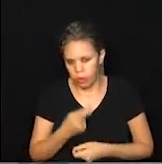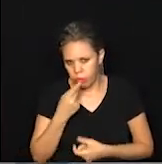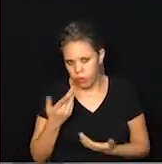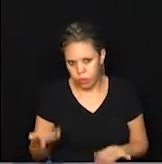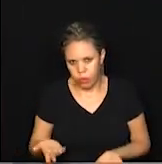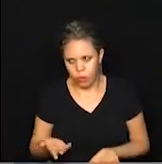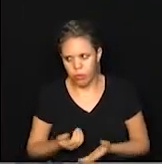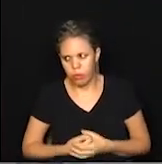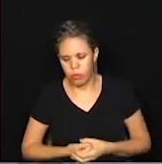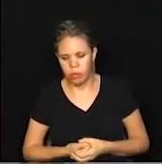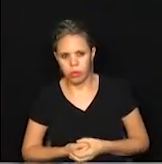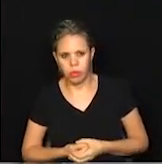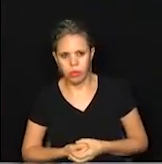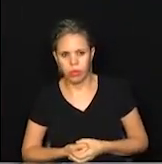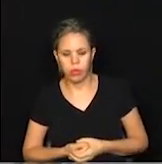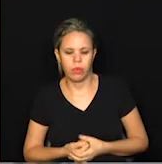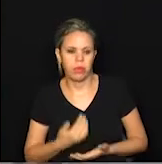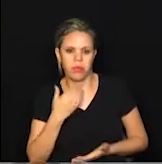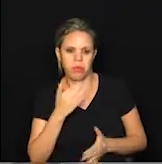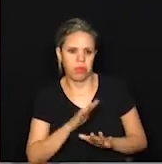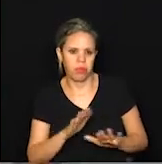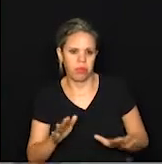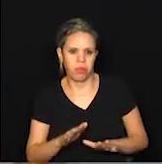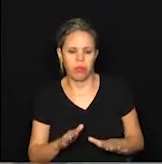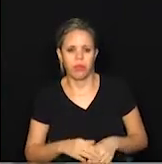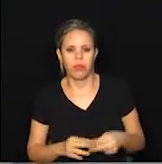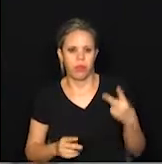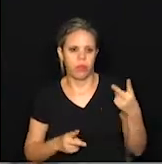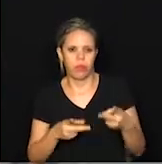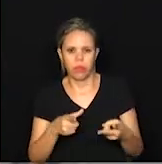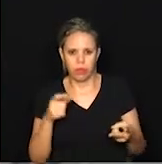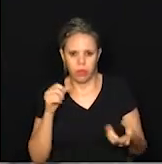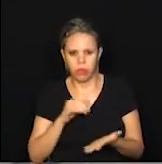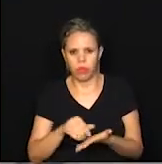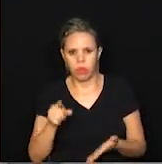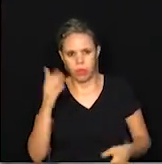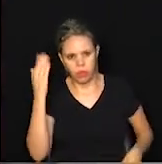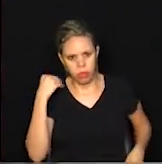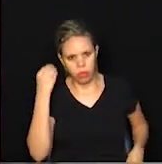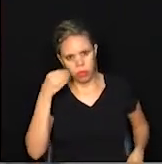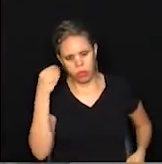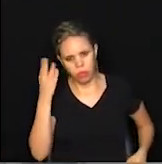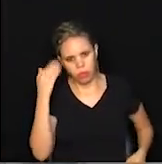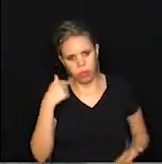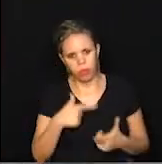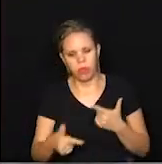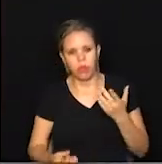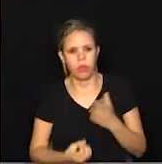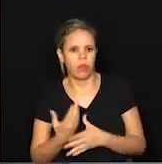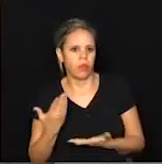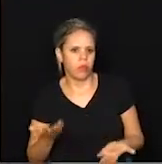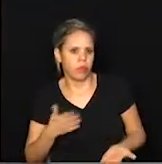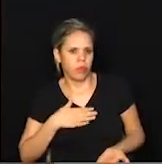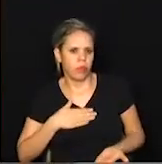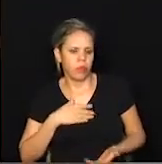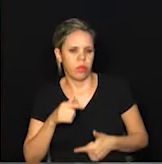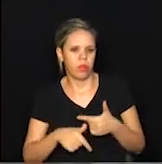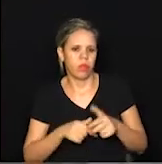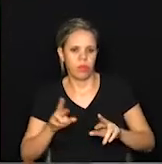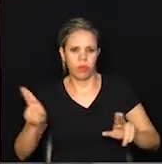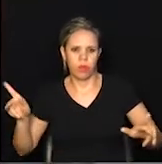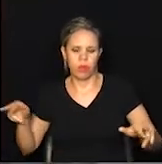aqui, chovendo no molhado aqui com 2 ex-secretários, acho que vocês já sabiam a realidade. A minha realidade nunca é